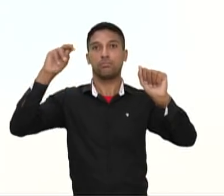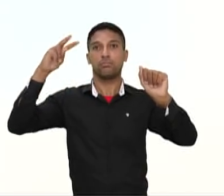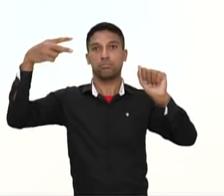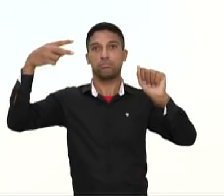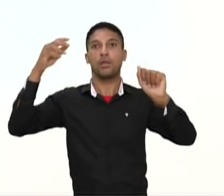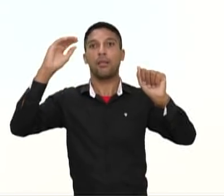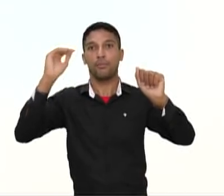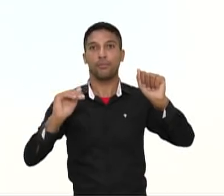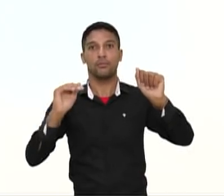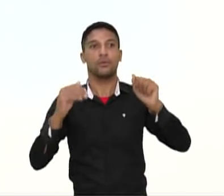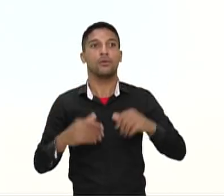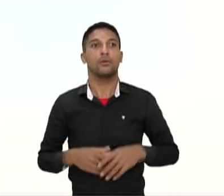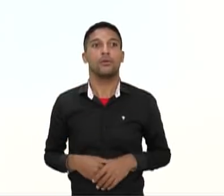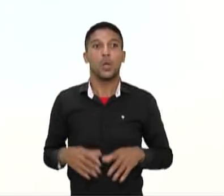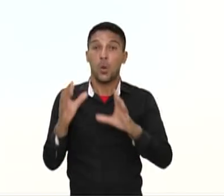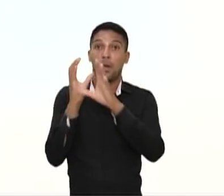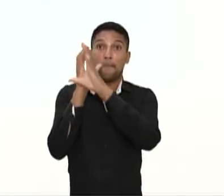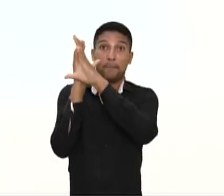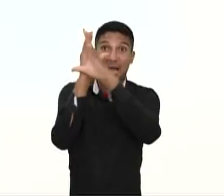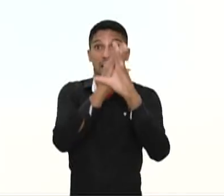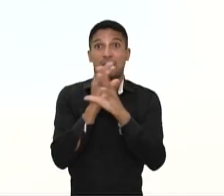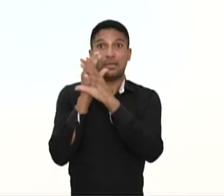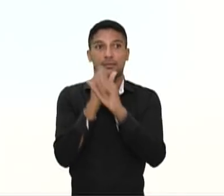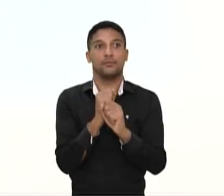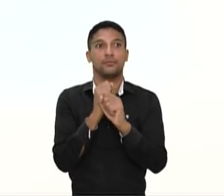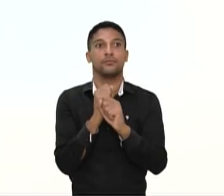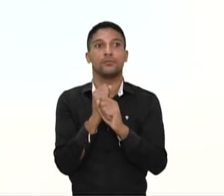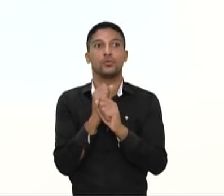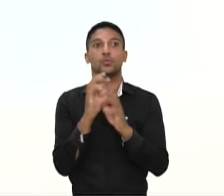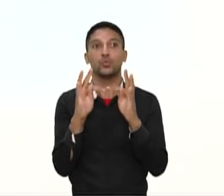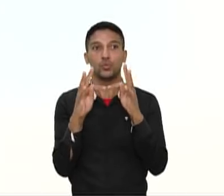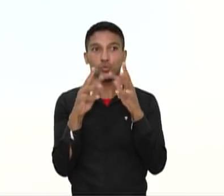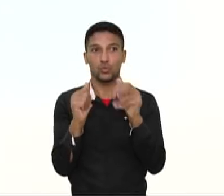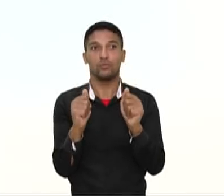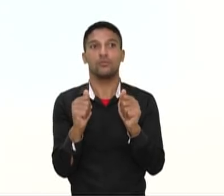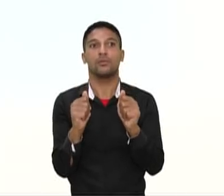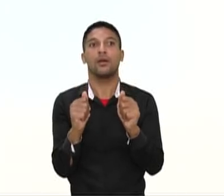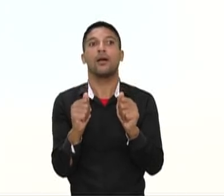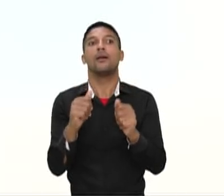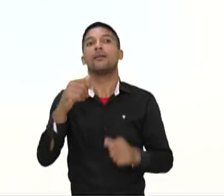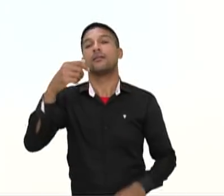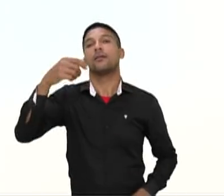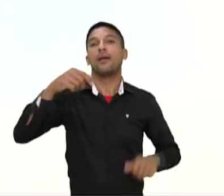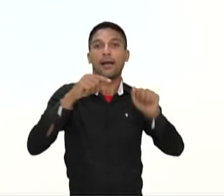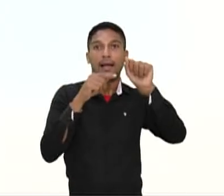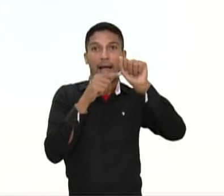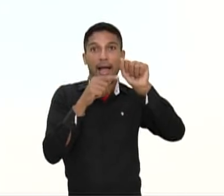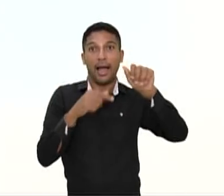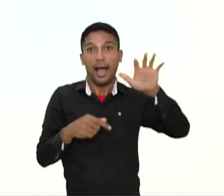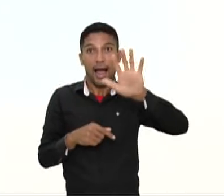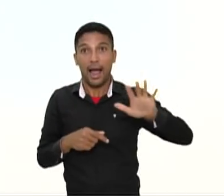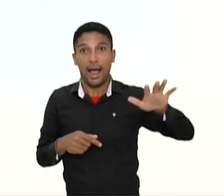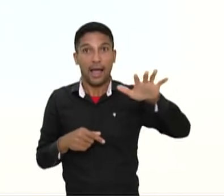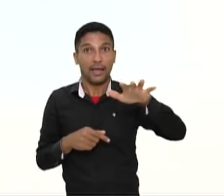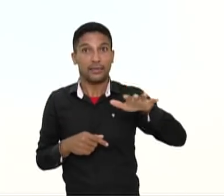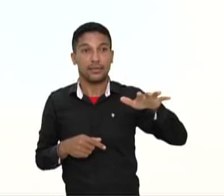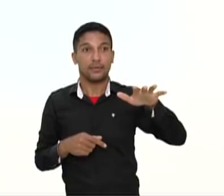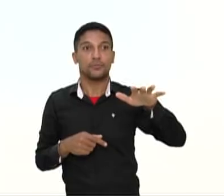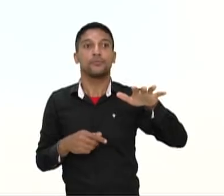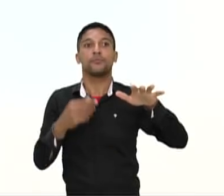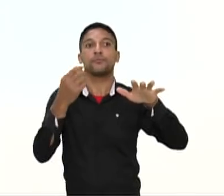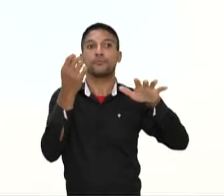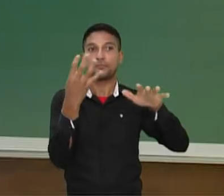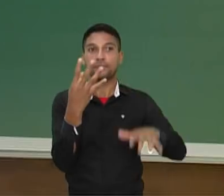412 centímetros quadrados. Olha que legal, nós calculamos a área de uma figura que nem o nome nós